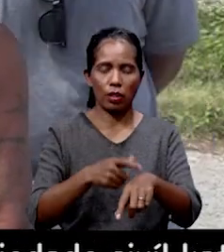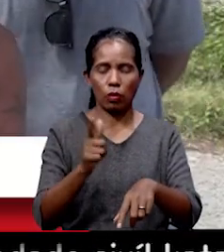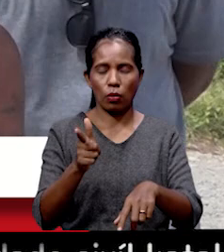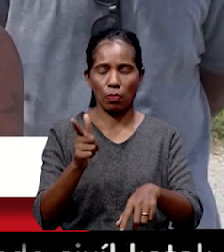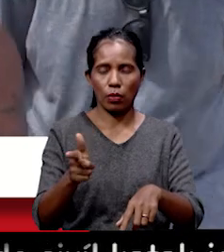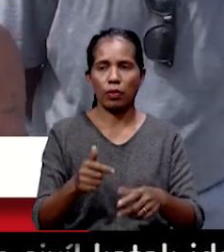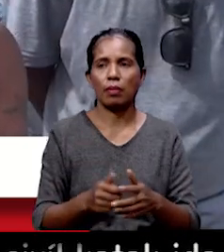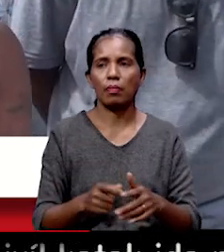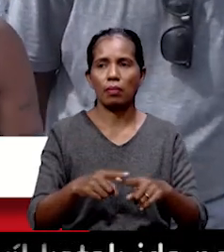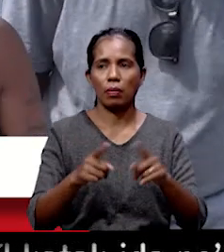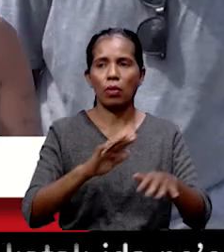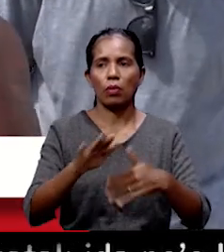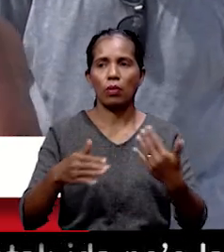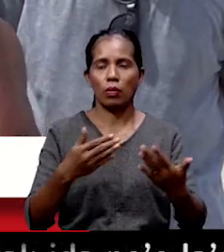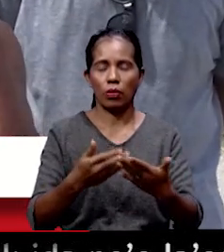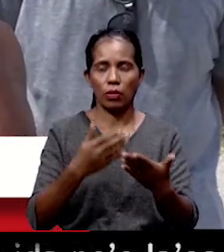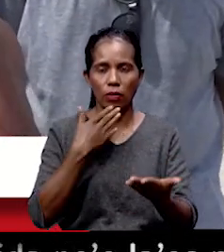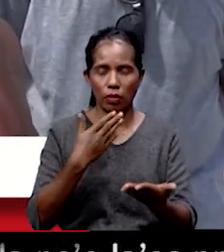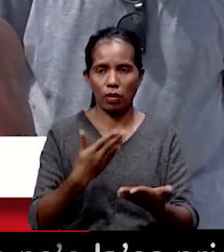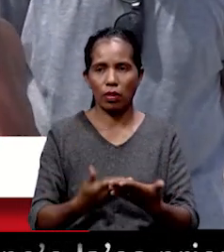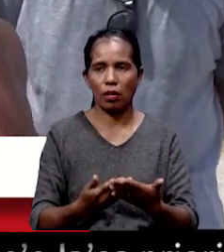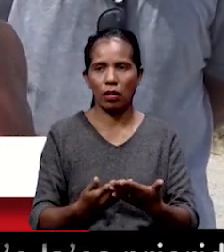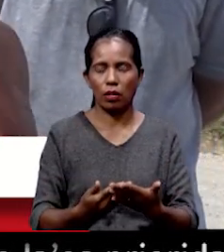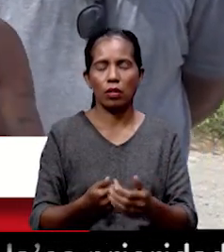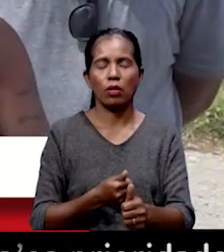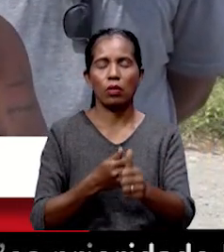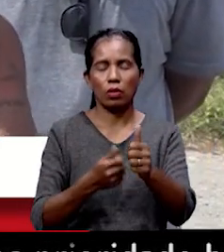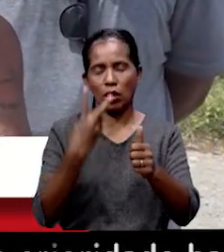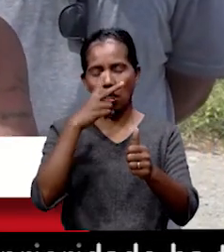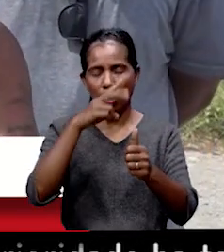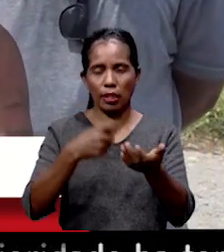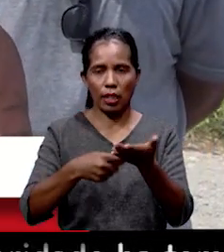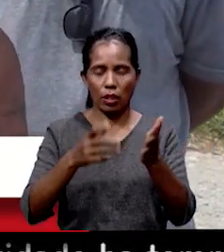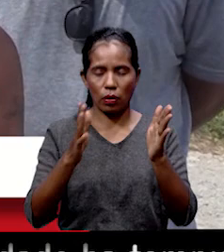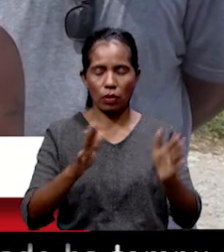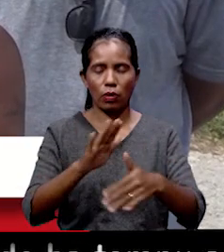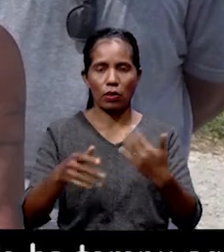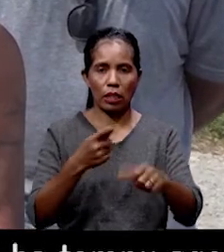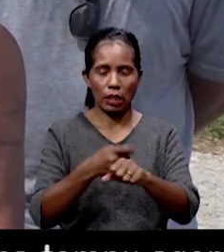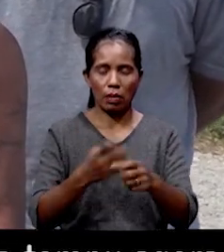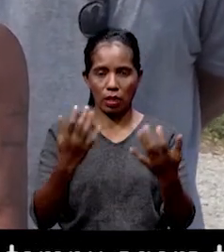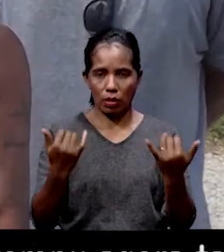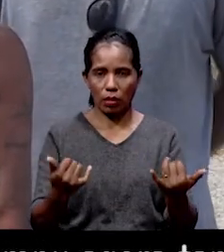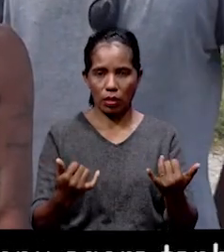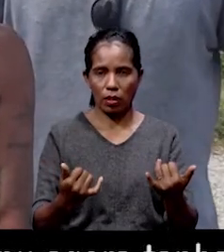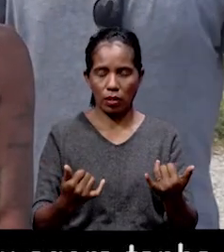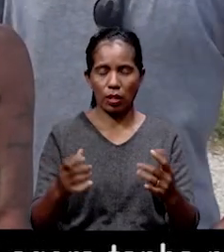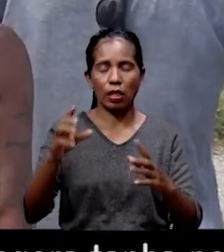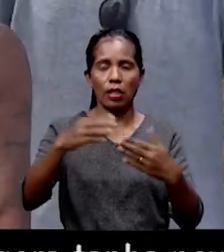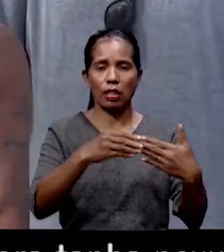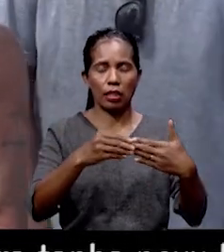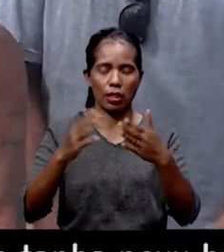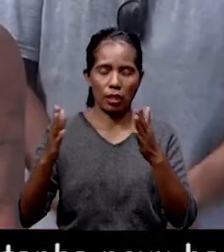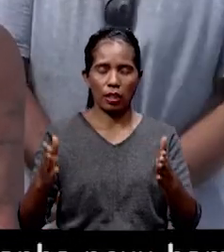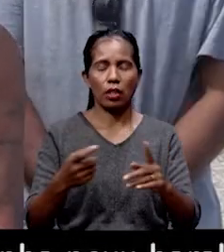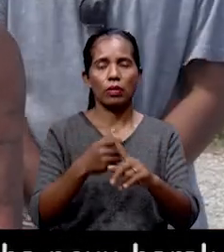mais bem, portanto sujeita a avaliações técnicas tomadas também neste momento entre a autoridade reguladora, o